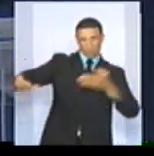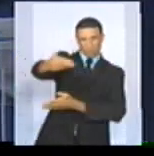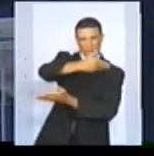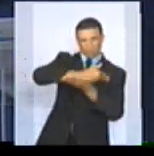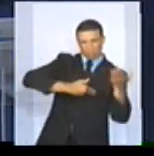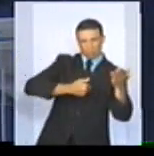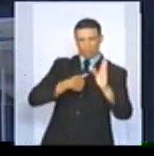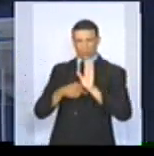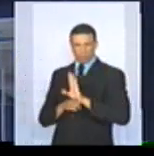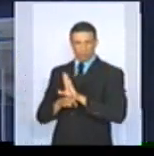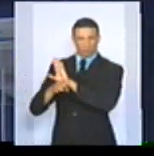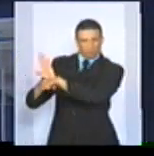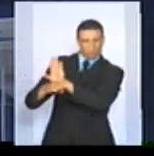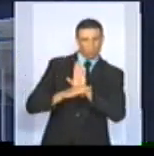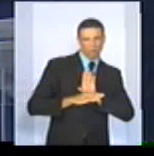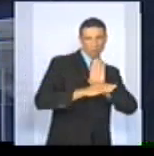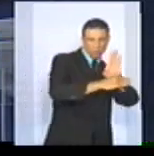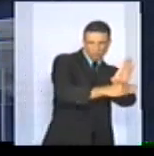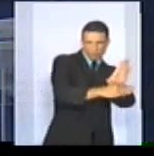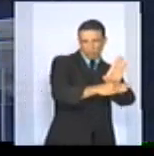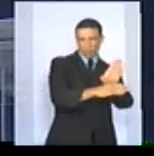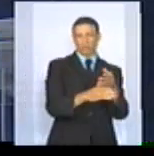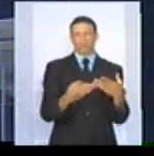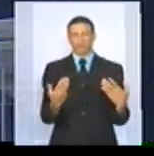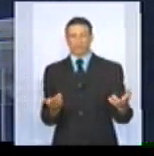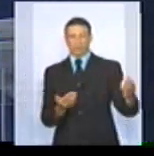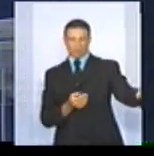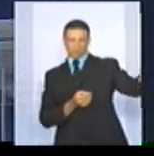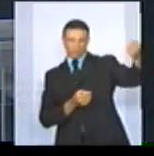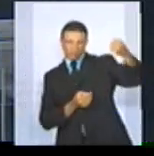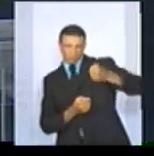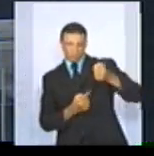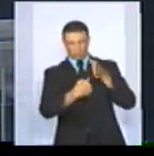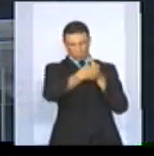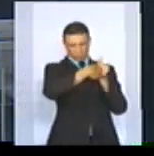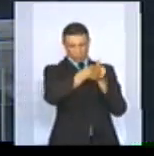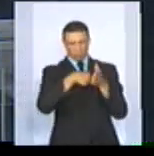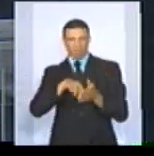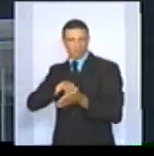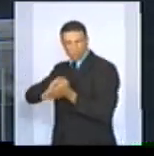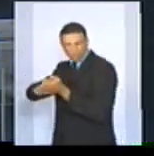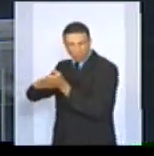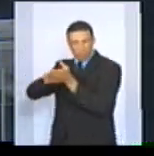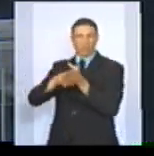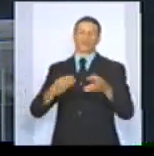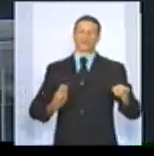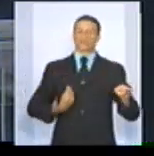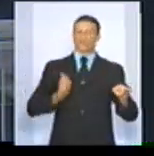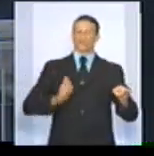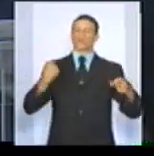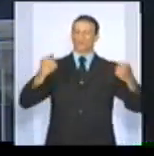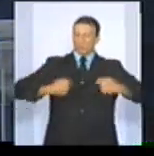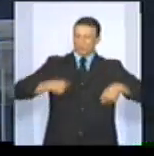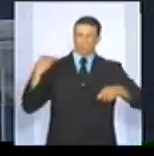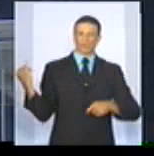legais. É necessária, sim, a presença de uma autoridade fiscalizadora e reguladora, e isso é o que a ANCIME